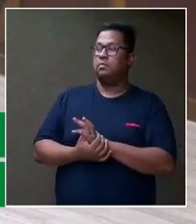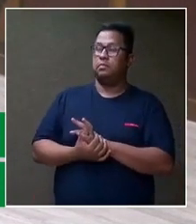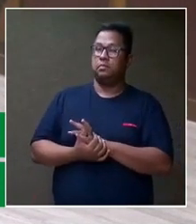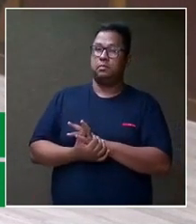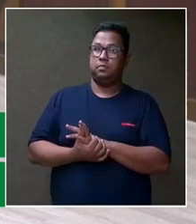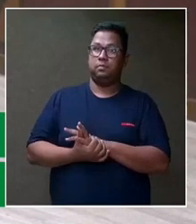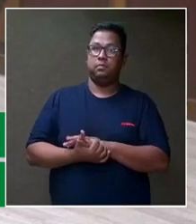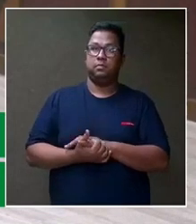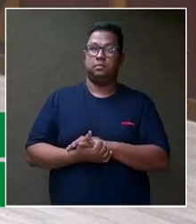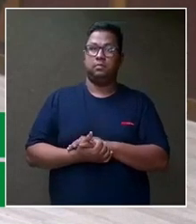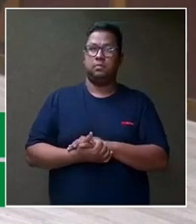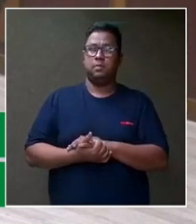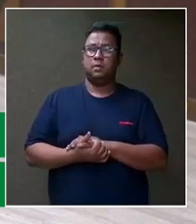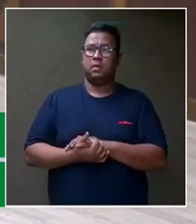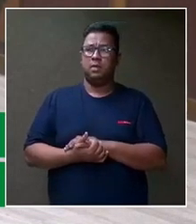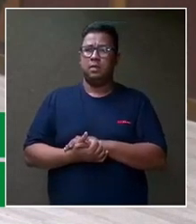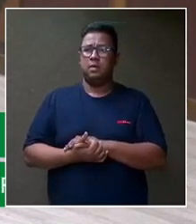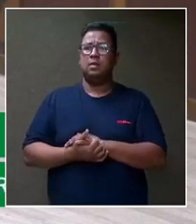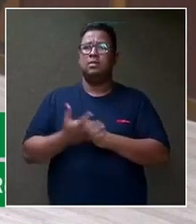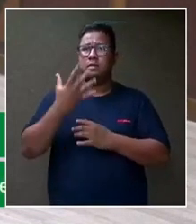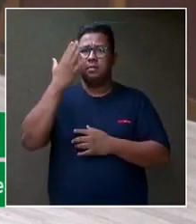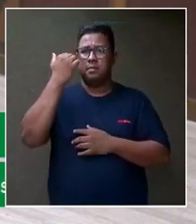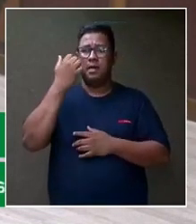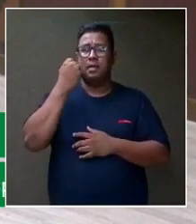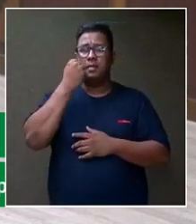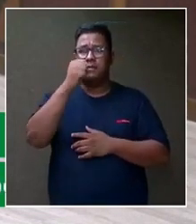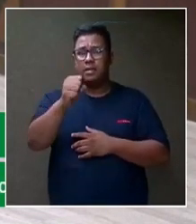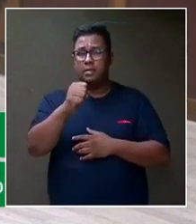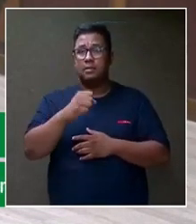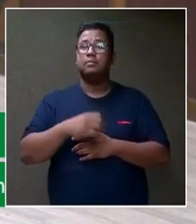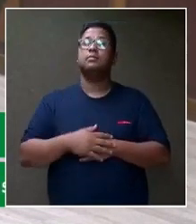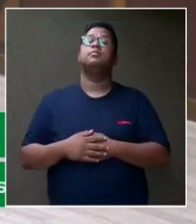Tenho. Eu queria saber, a defesa queria saber...